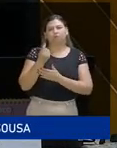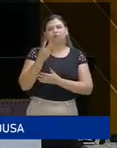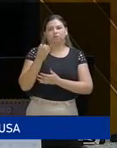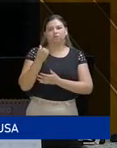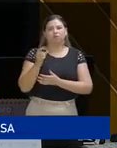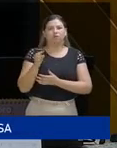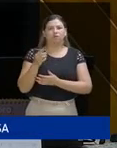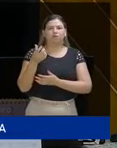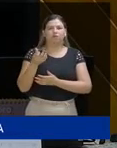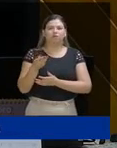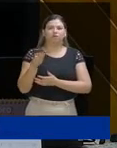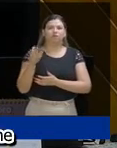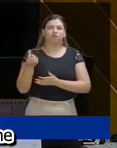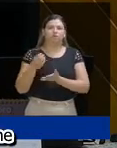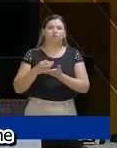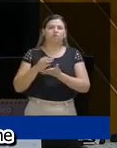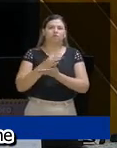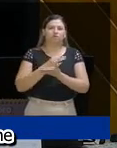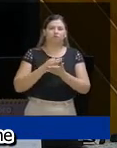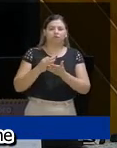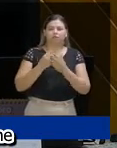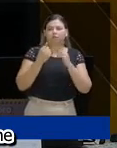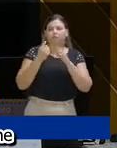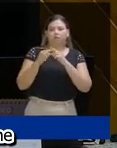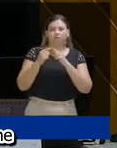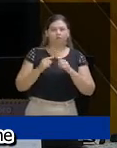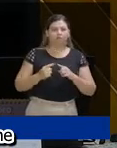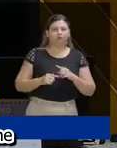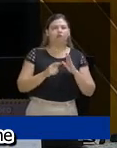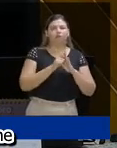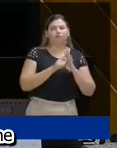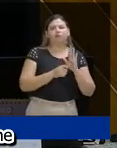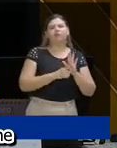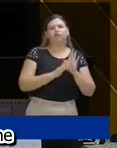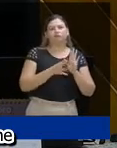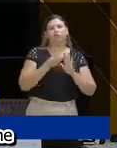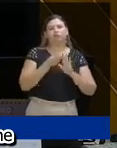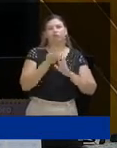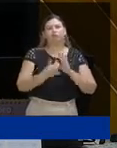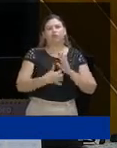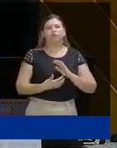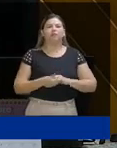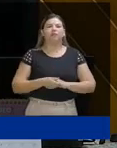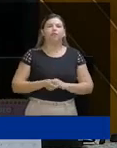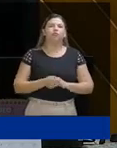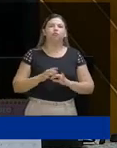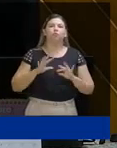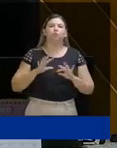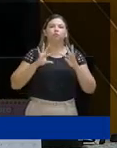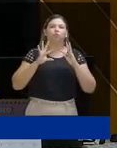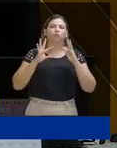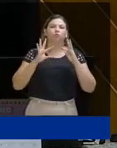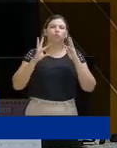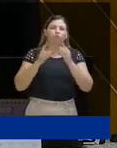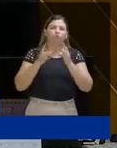36,36, referente às despesas em desacordo com aquele artigo já mencionado. Tudo conforme resolução